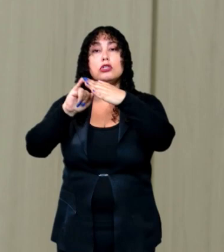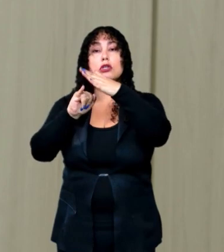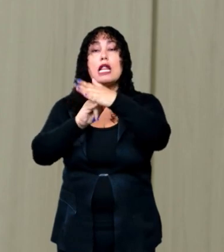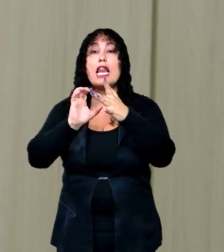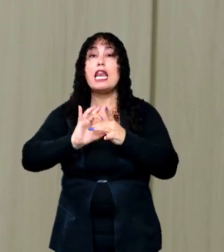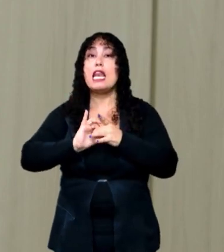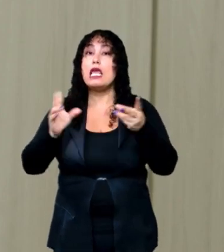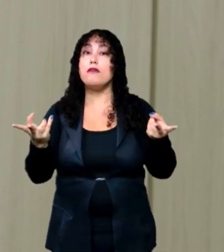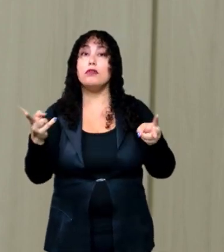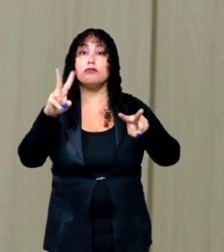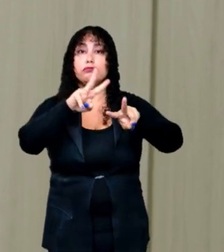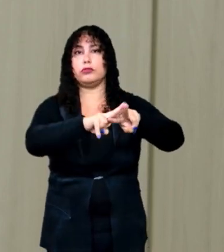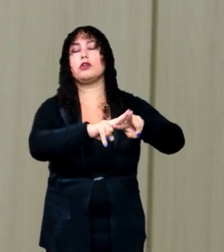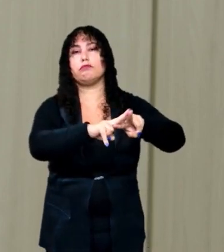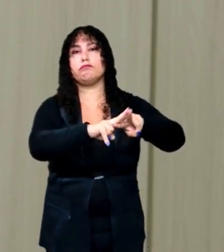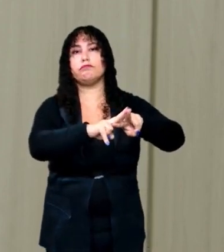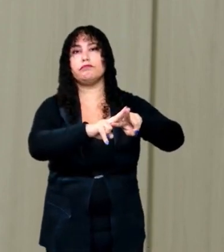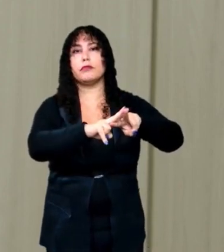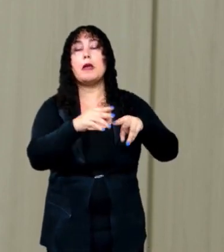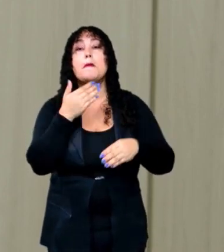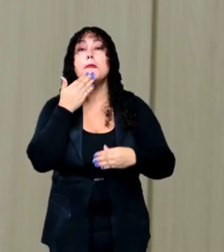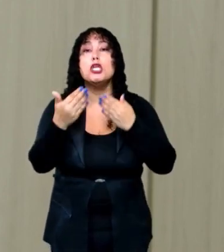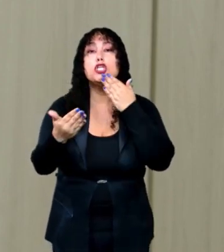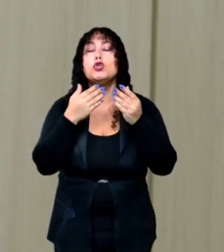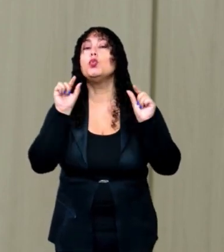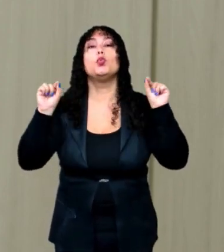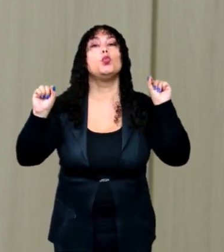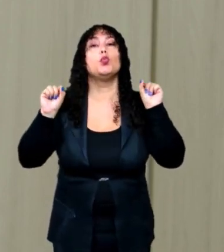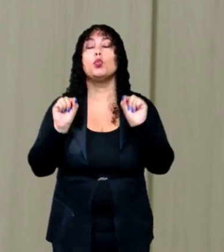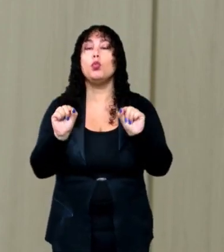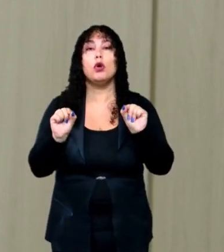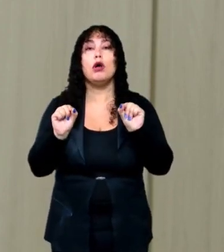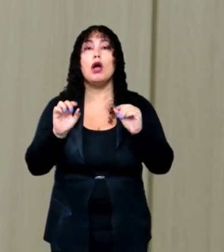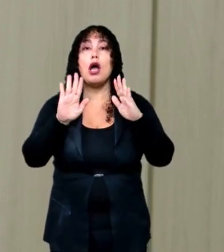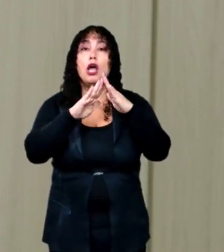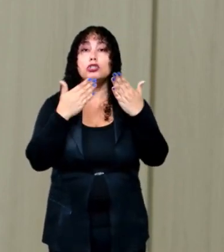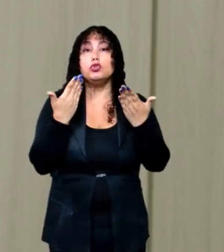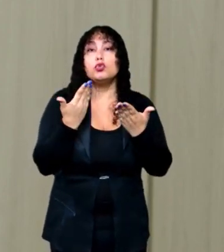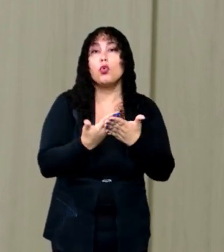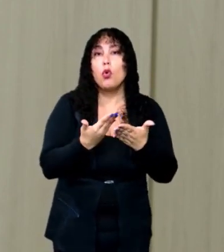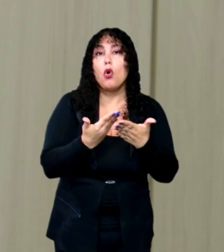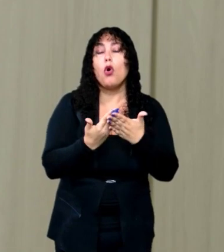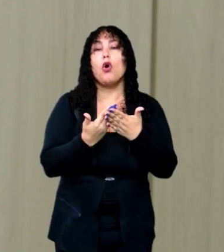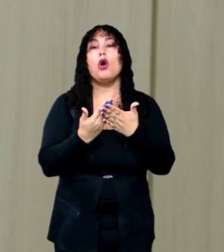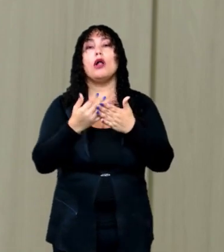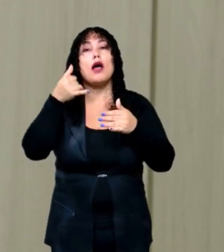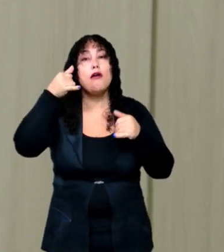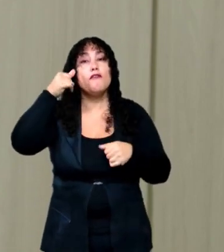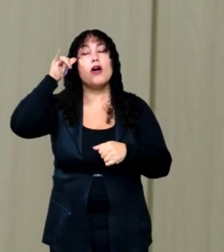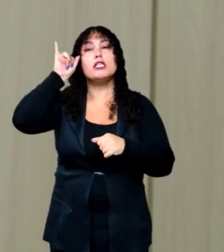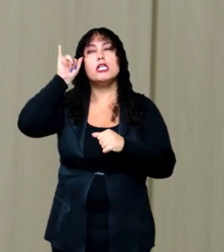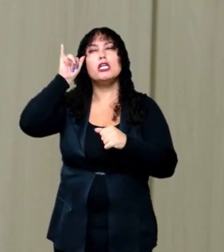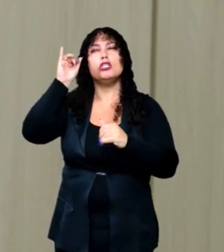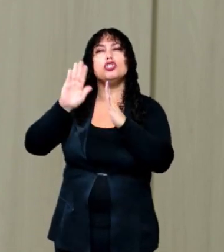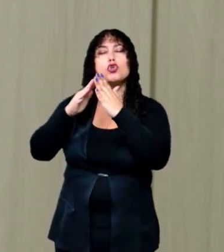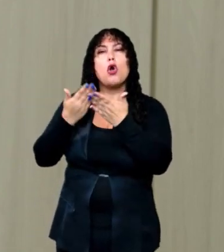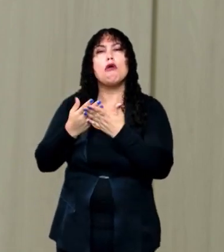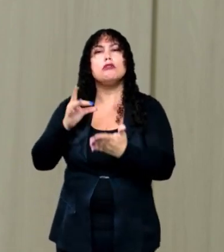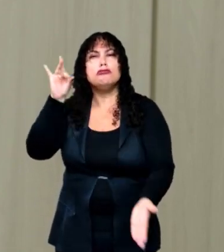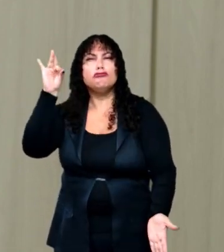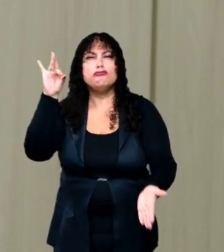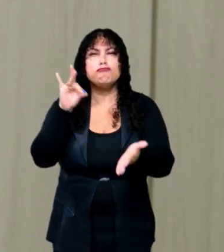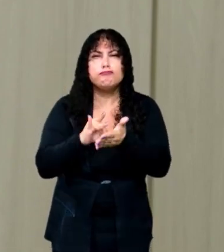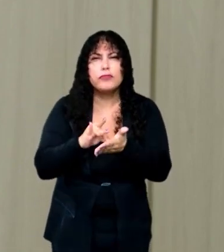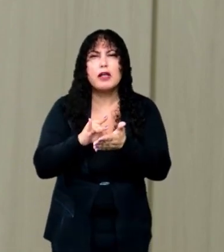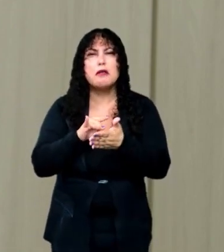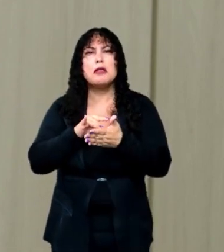gaiola, com animais livres de gaiola, pedindo para que as escolas, as fazendas escolas, de fato tenham